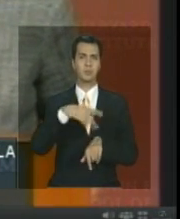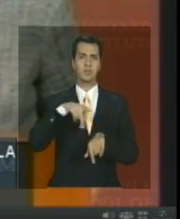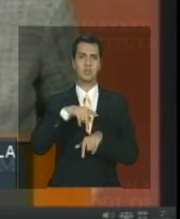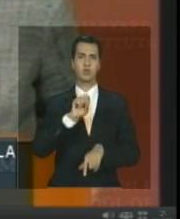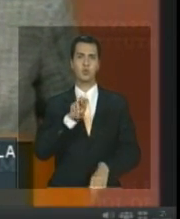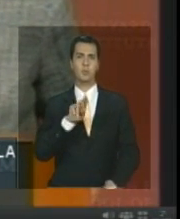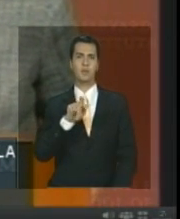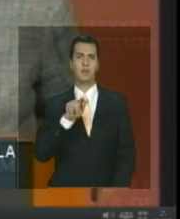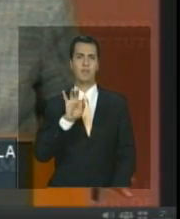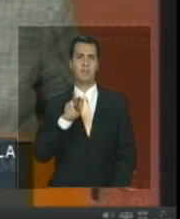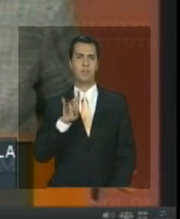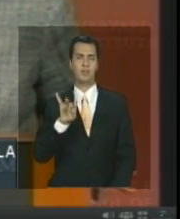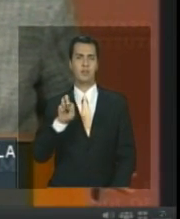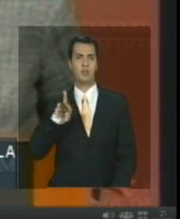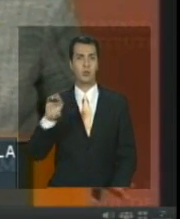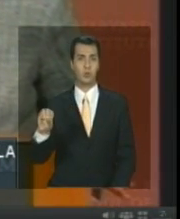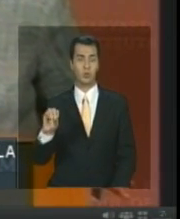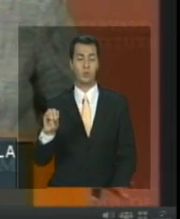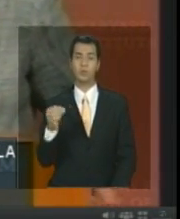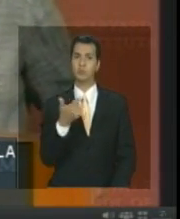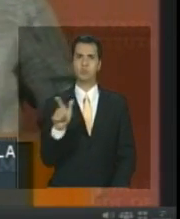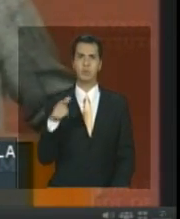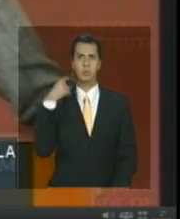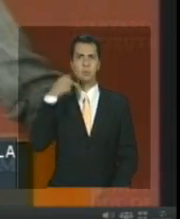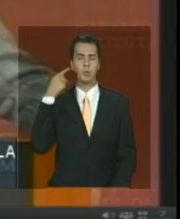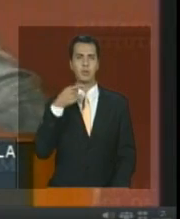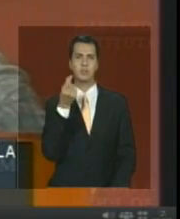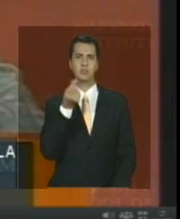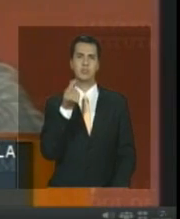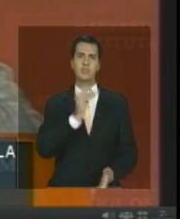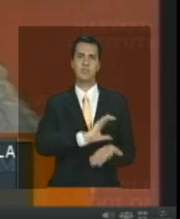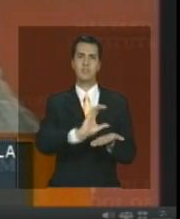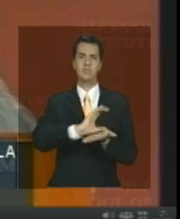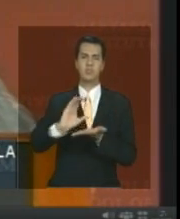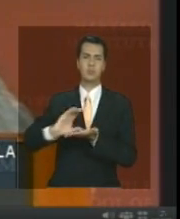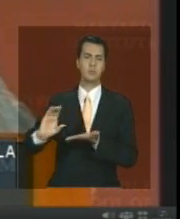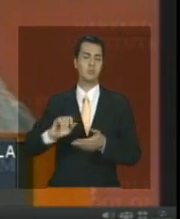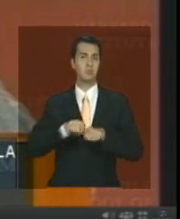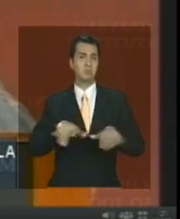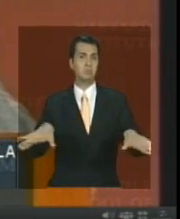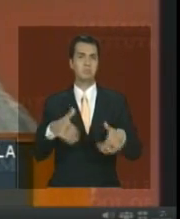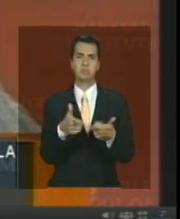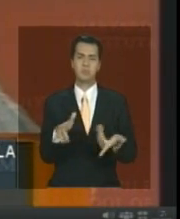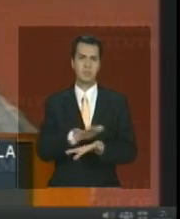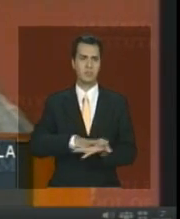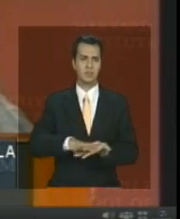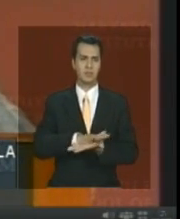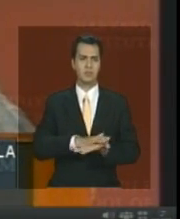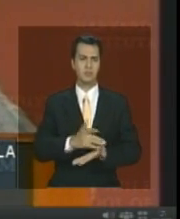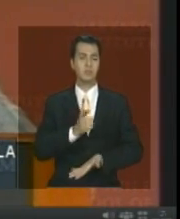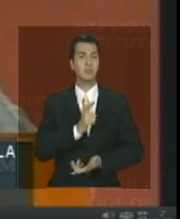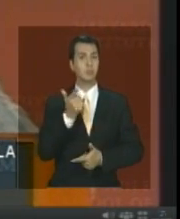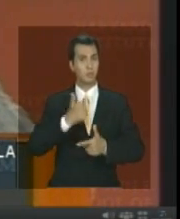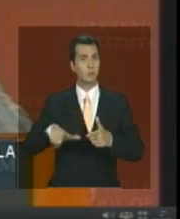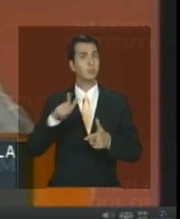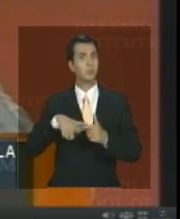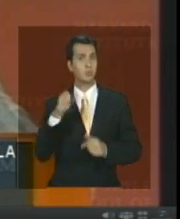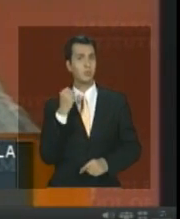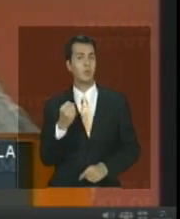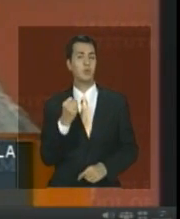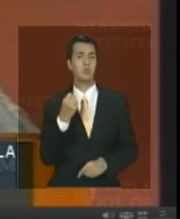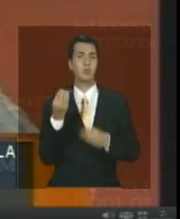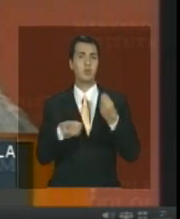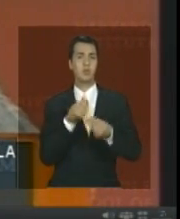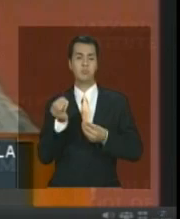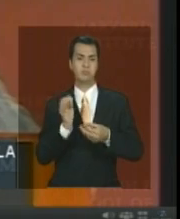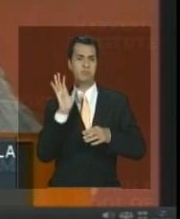políticas de expansão dos investimentos coloca alguns problemas muito fortes em cima dos